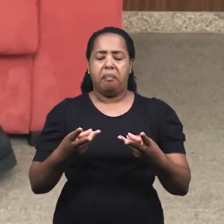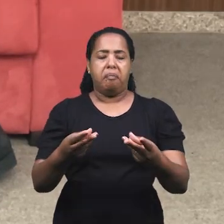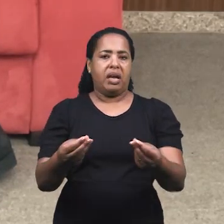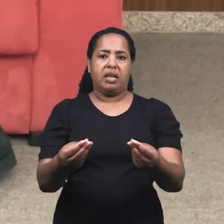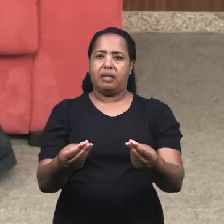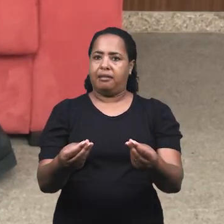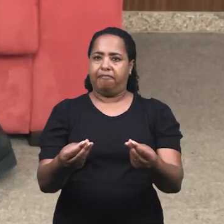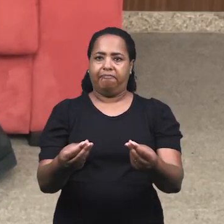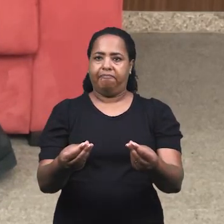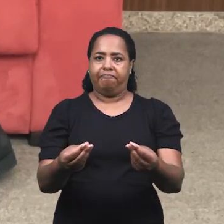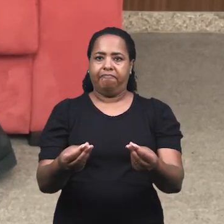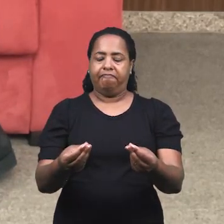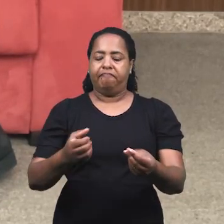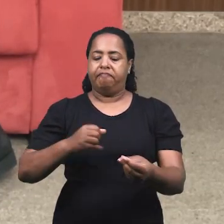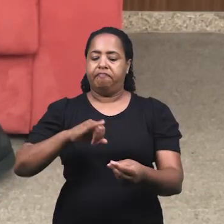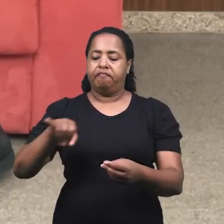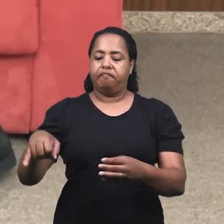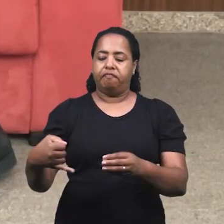que não é merecimento.